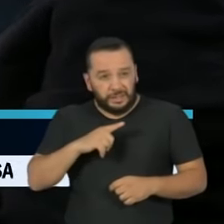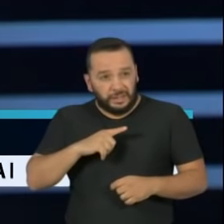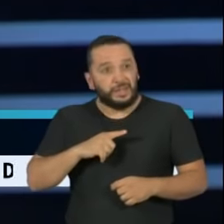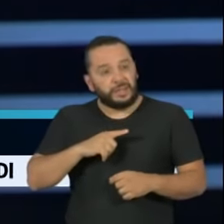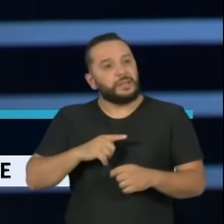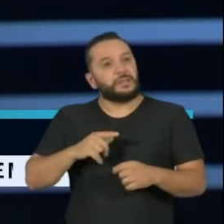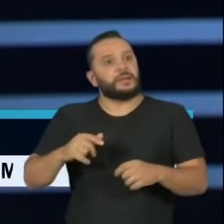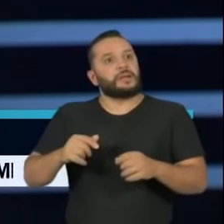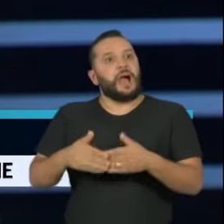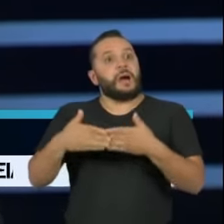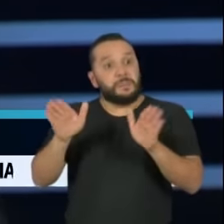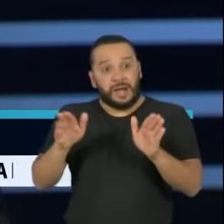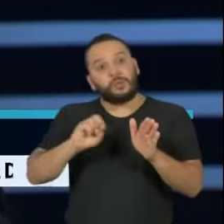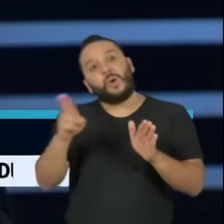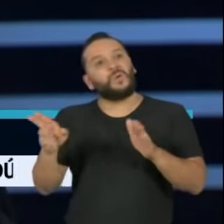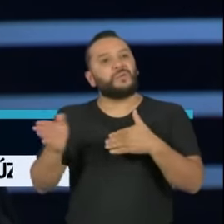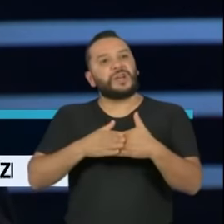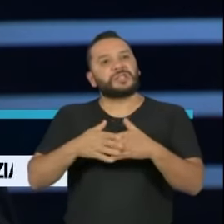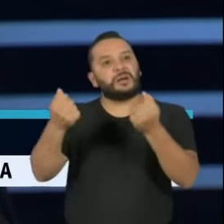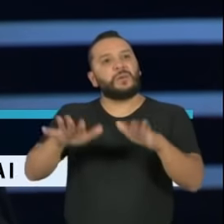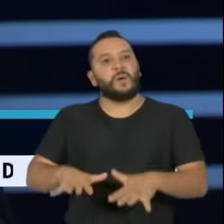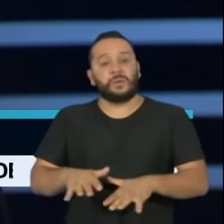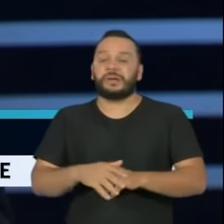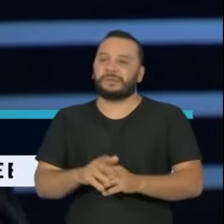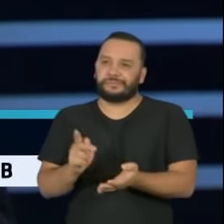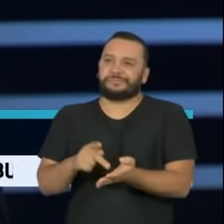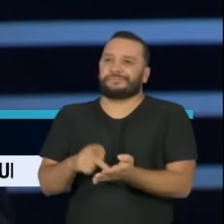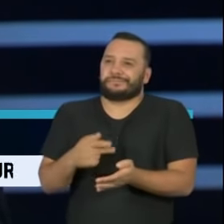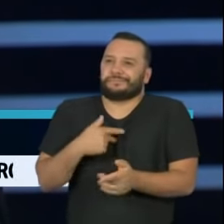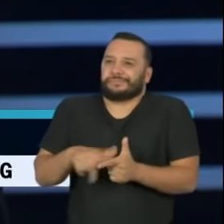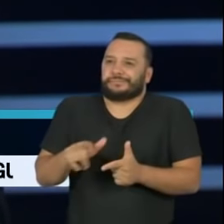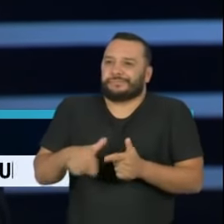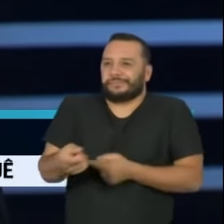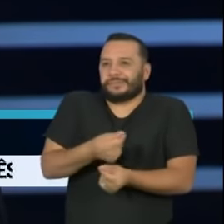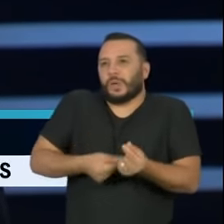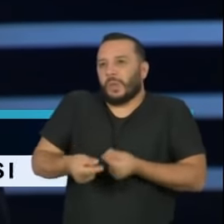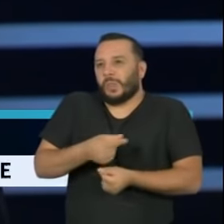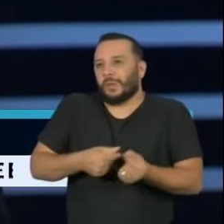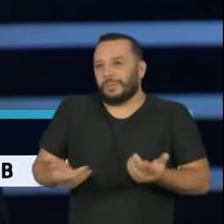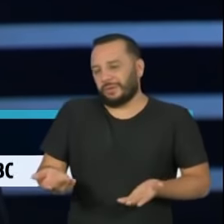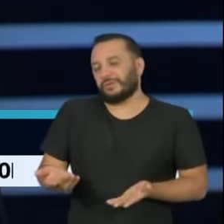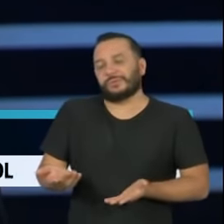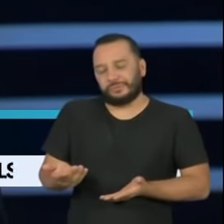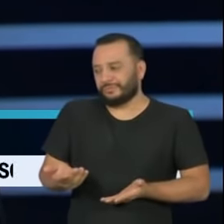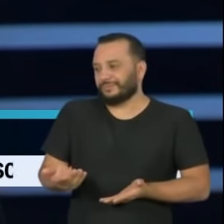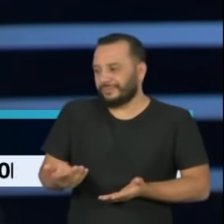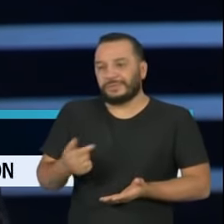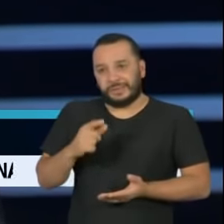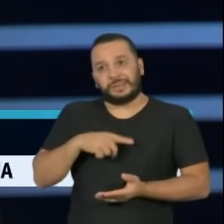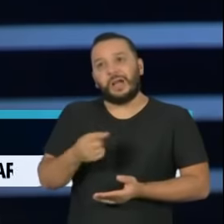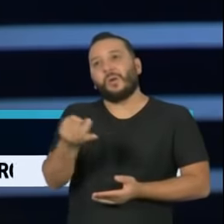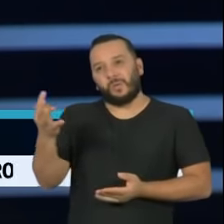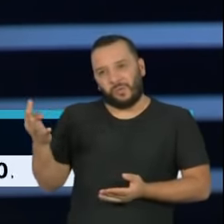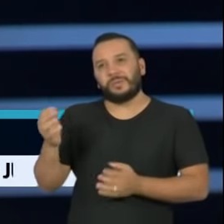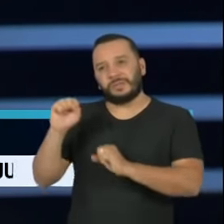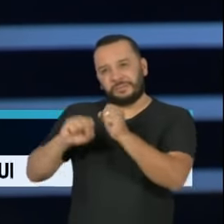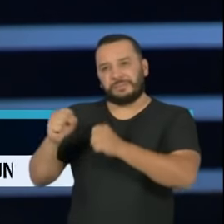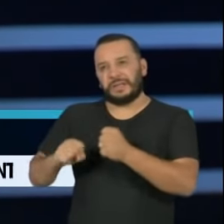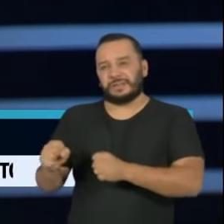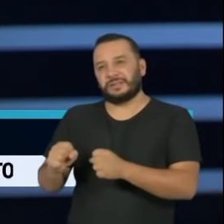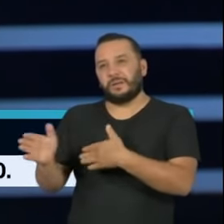necessariamente, né? Mas é o que acontece quando tem crise econômica, você meio que faz você lima muito, muitas empresas quebram, que não tem